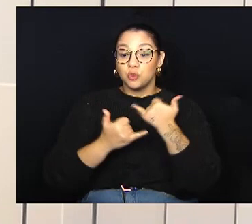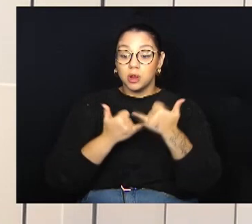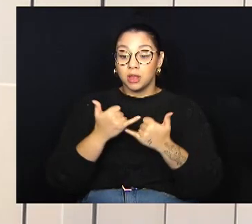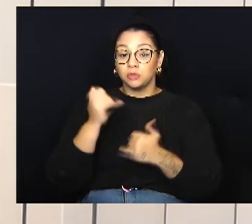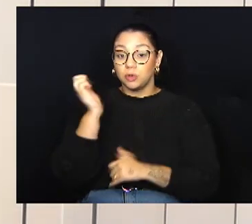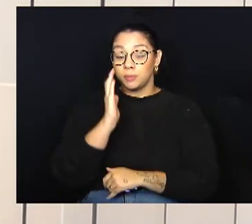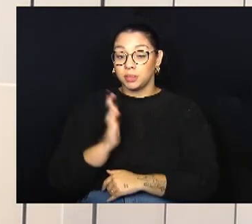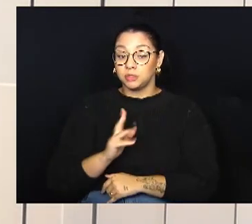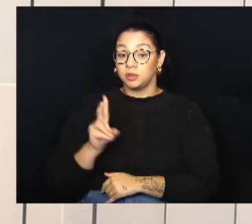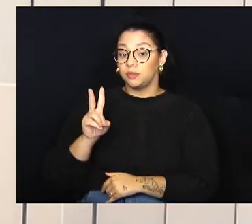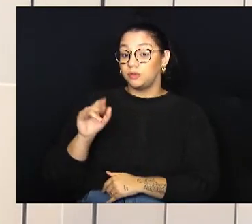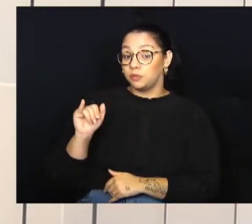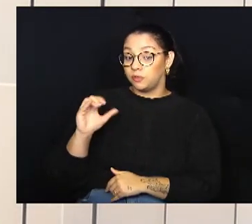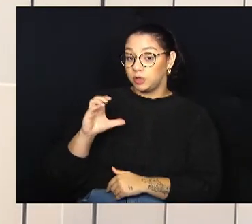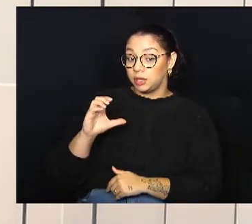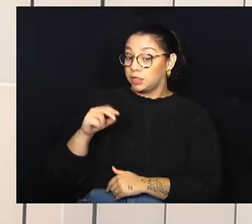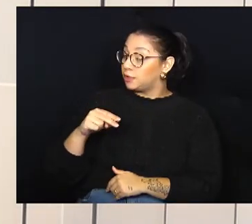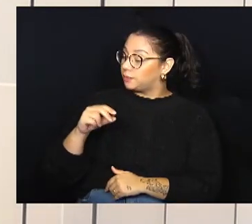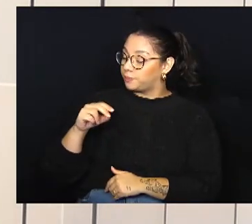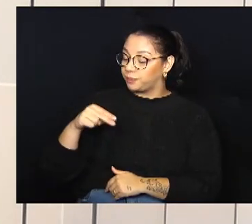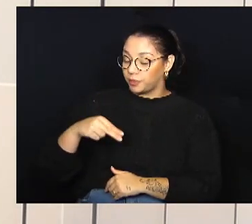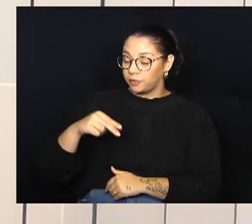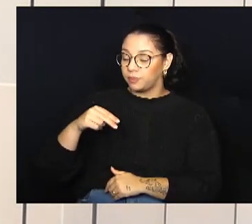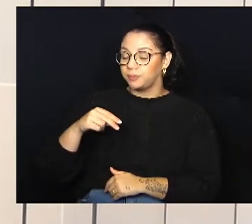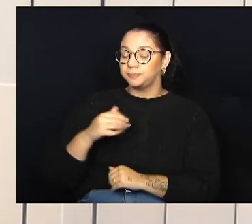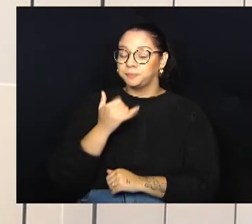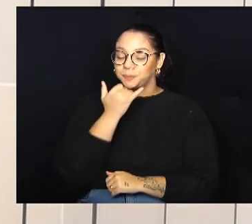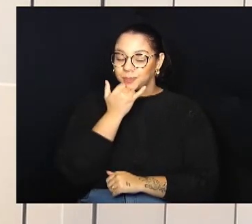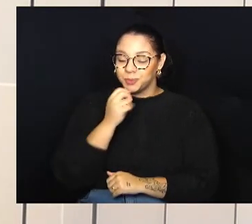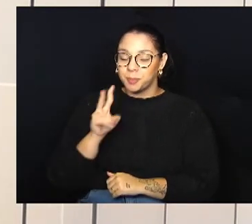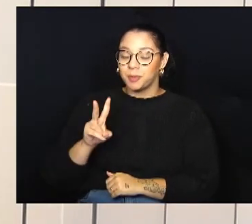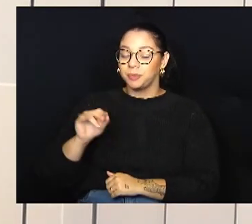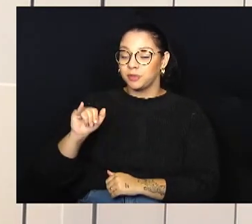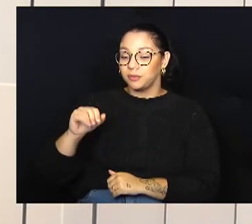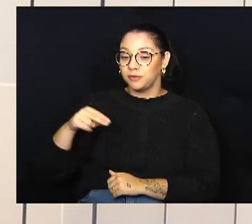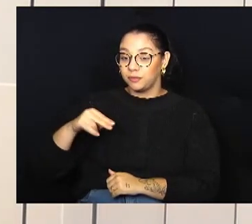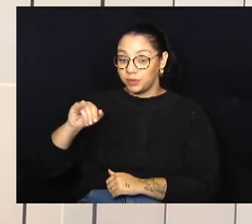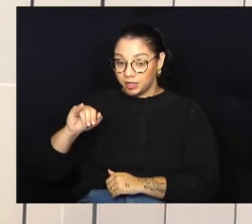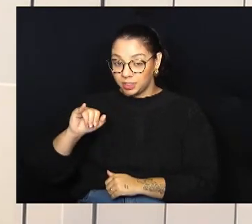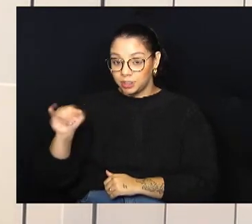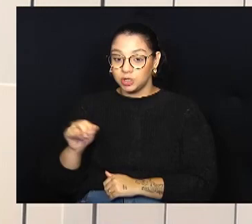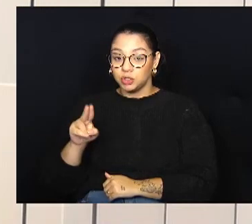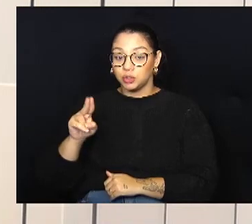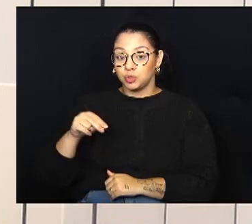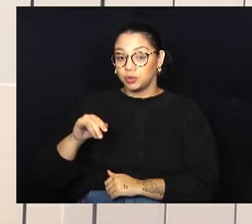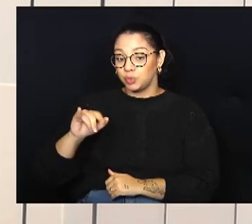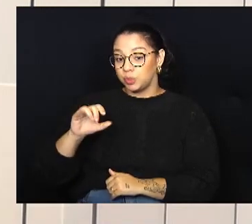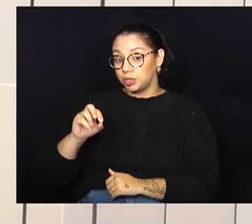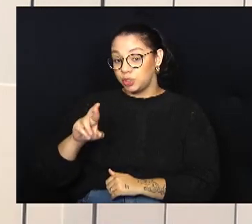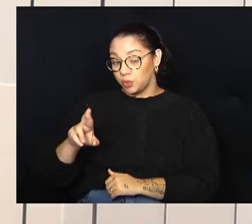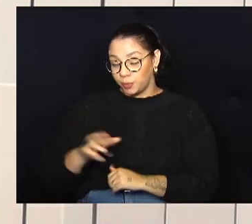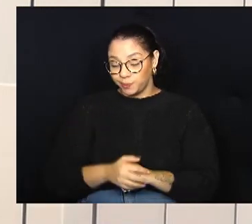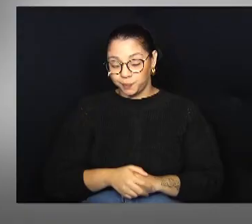que ocorreu na partida entre Real Madrid e Valência pelo Campeonato Espanhol.